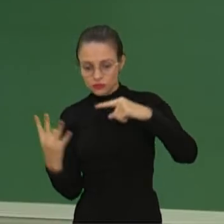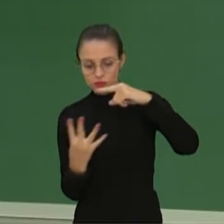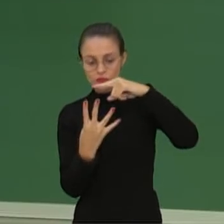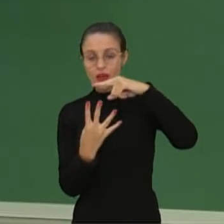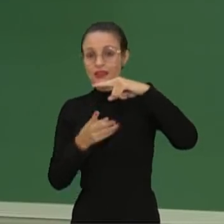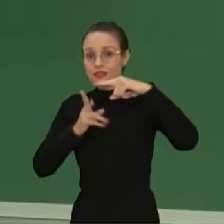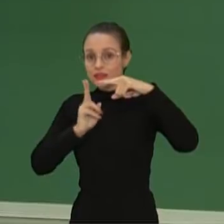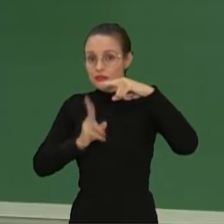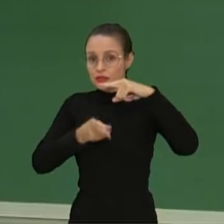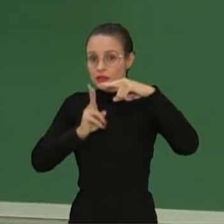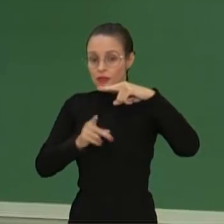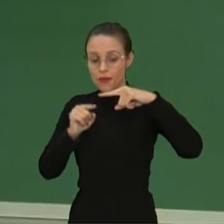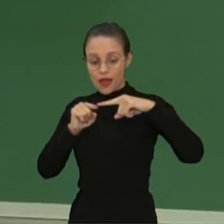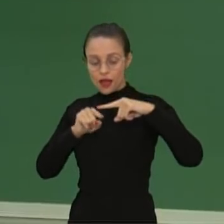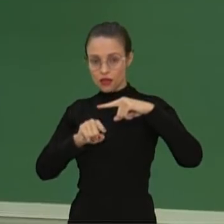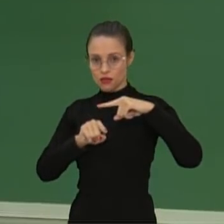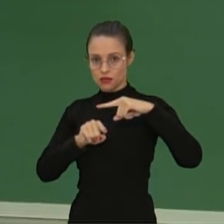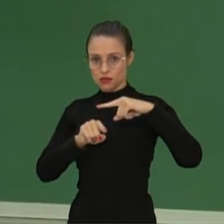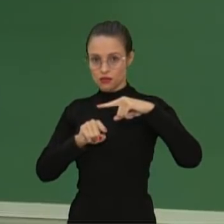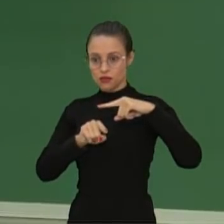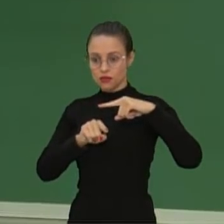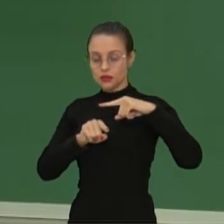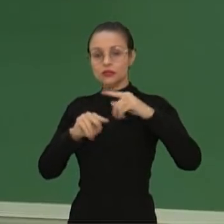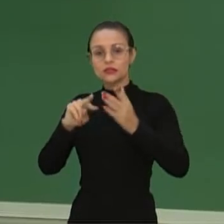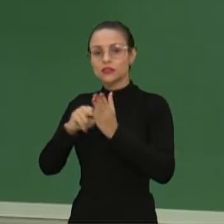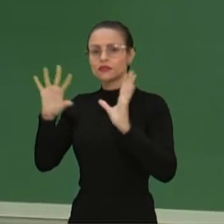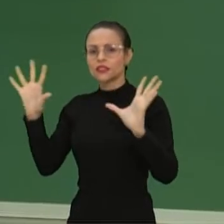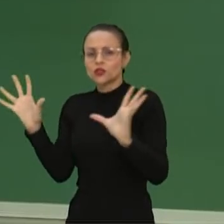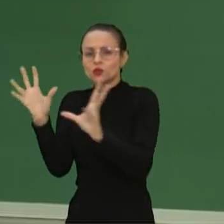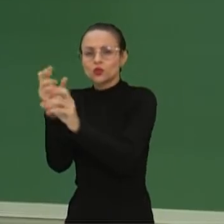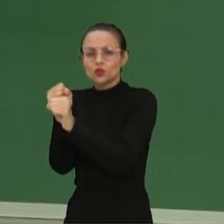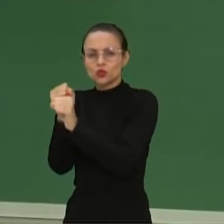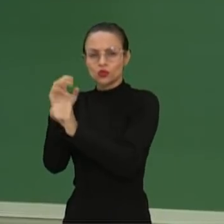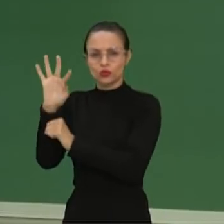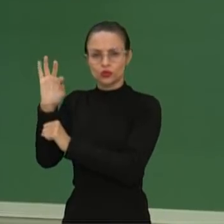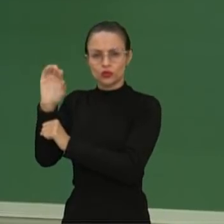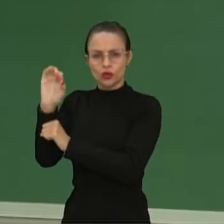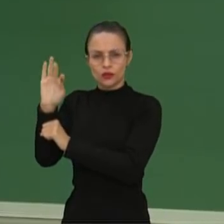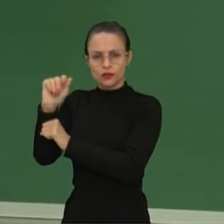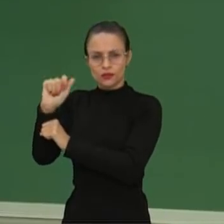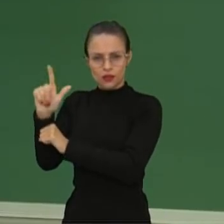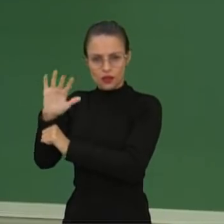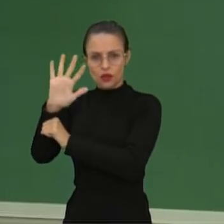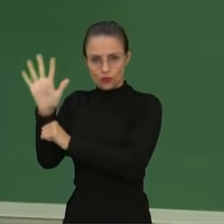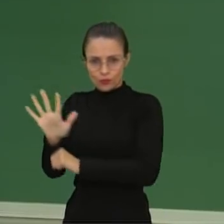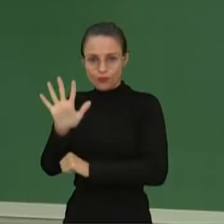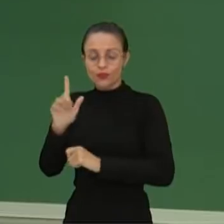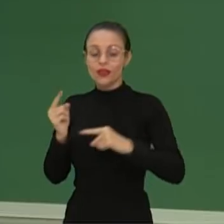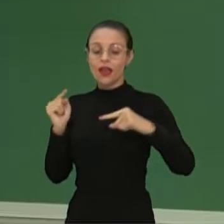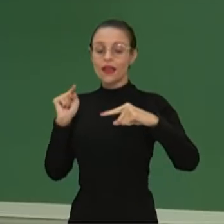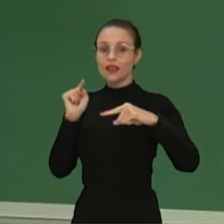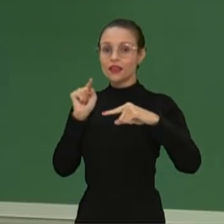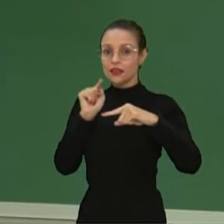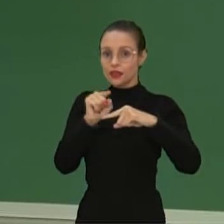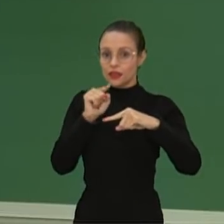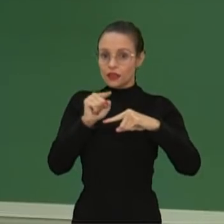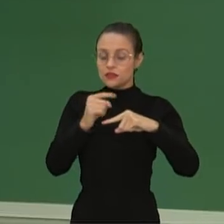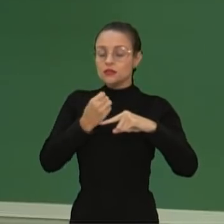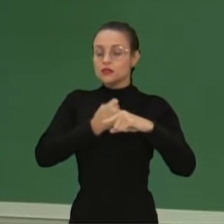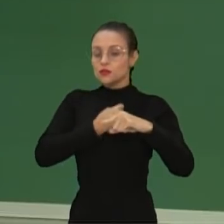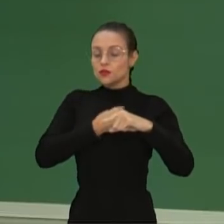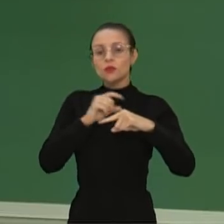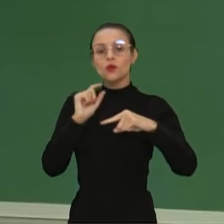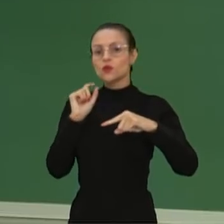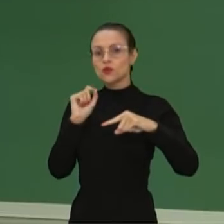da fração, que representa o meu total dividido em partes iguais. E a parte de cima da fração é